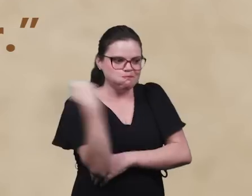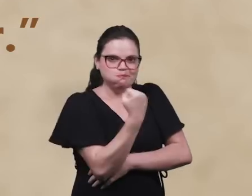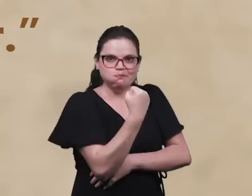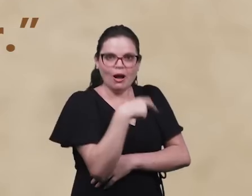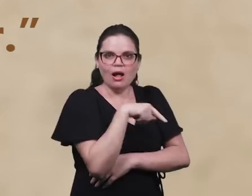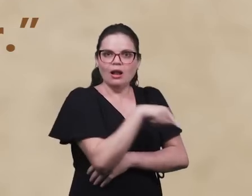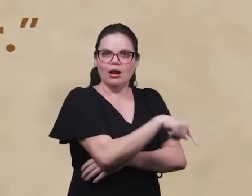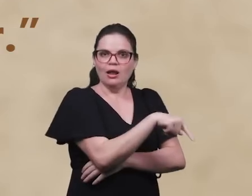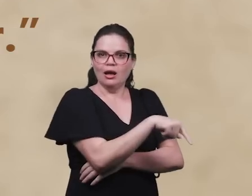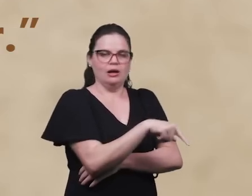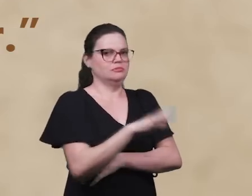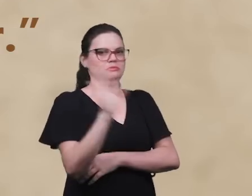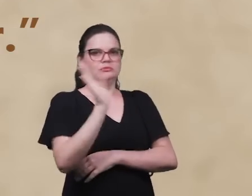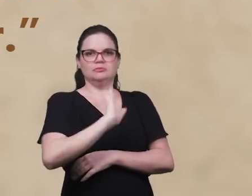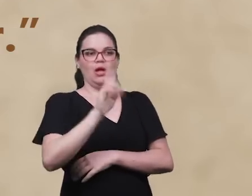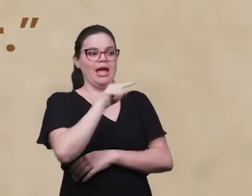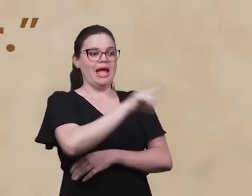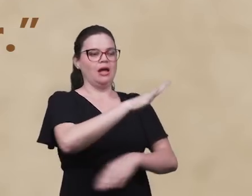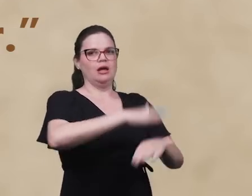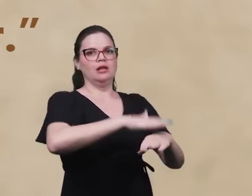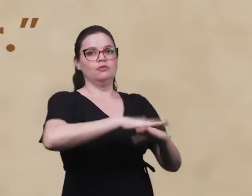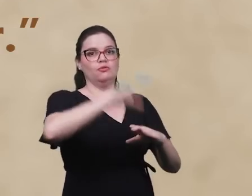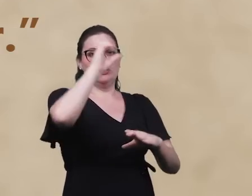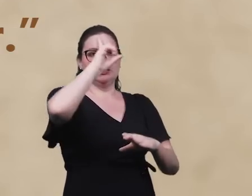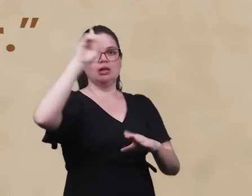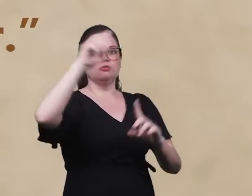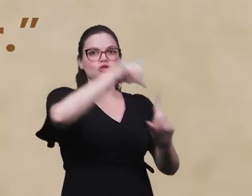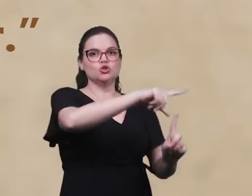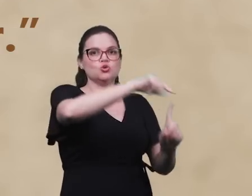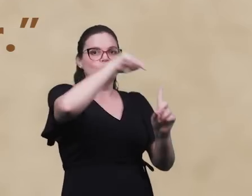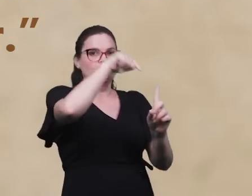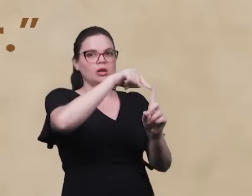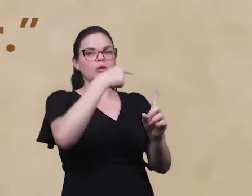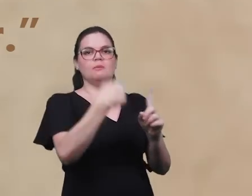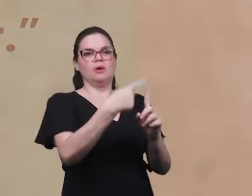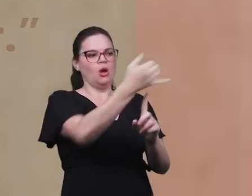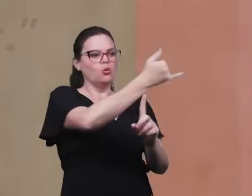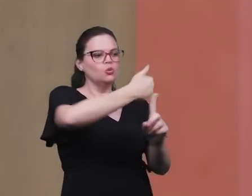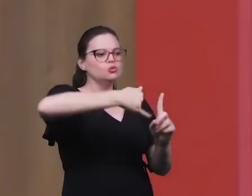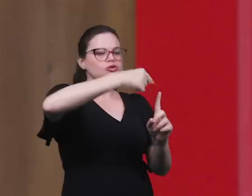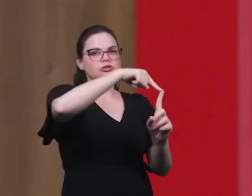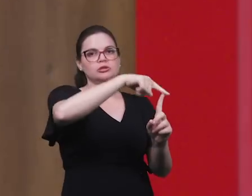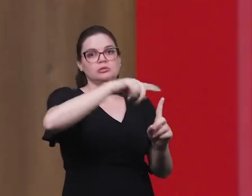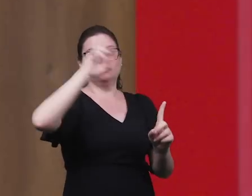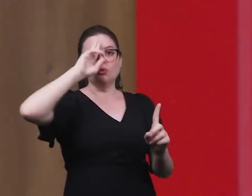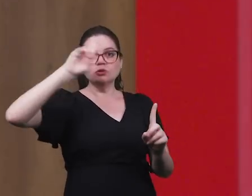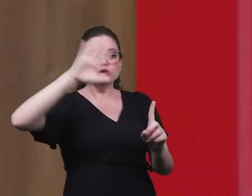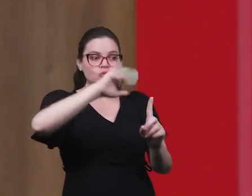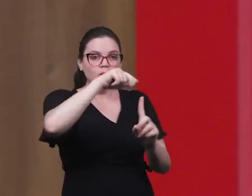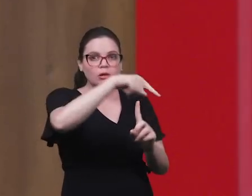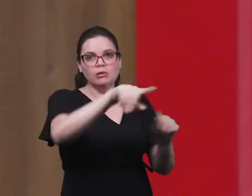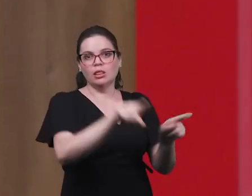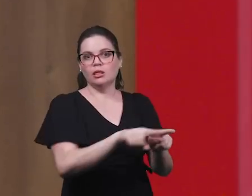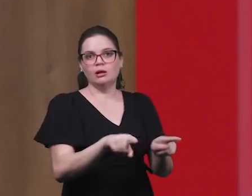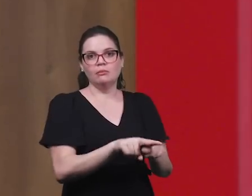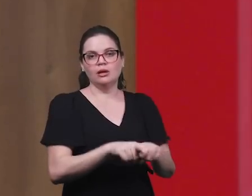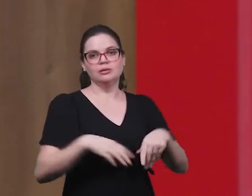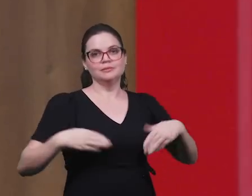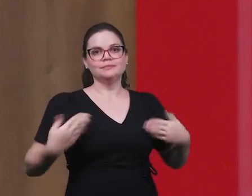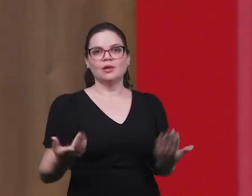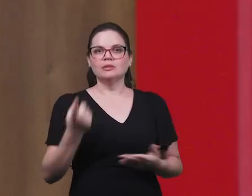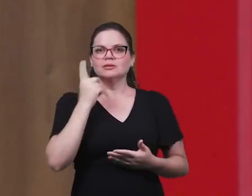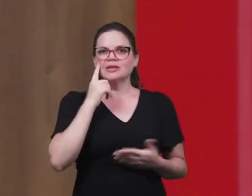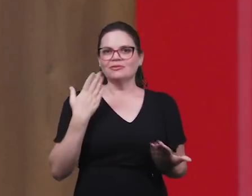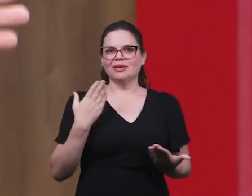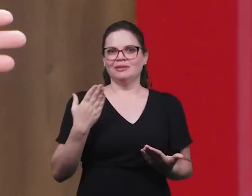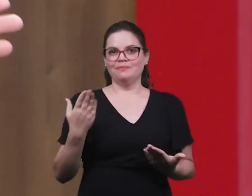a minha mão contra ele, pois é o ungido do Senhor. Entre as duas escolhas que Davi poderia fazer,